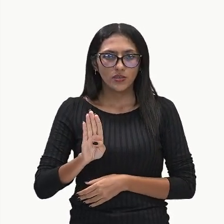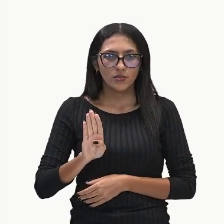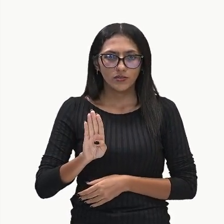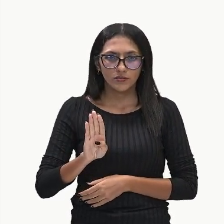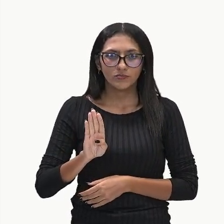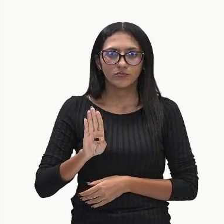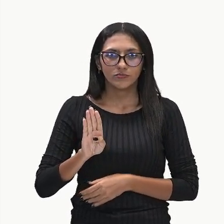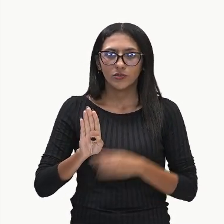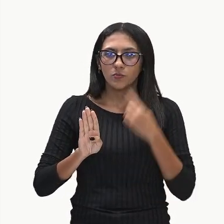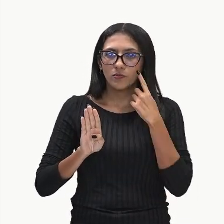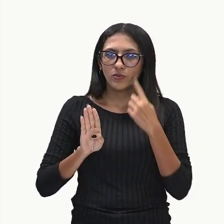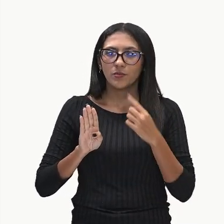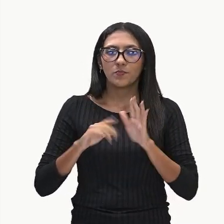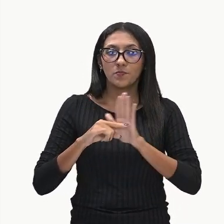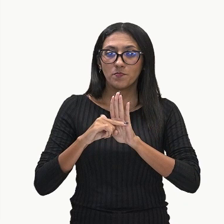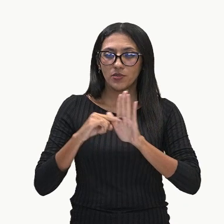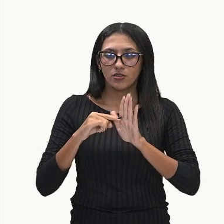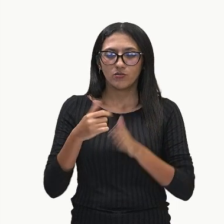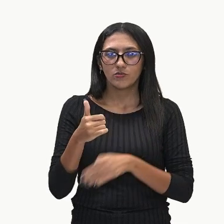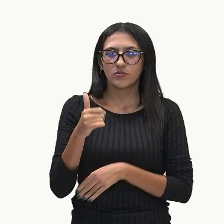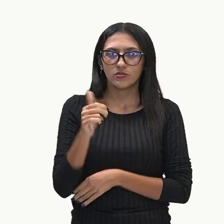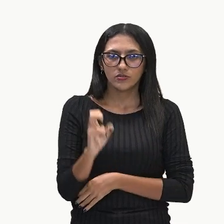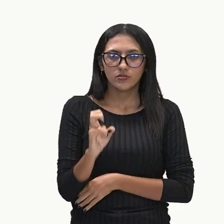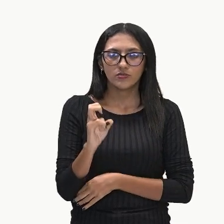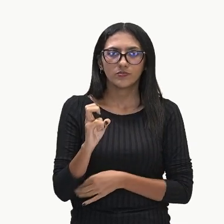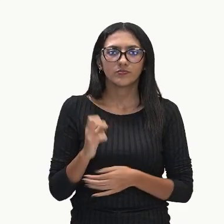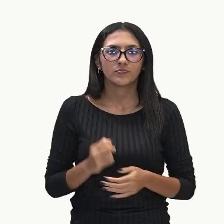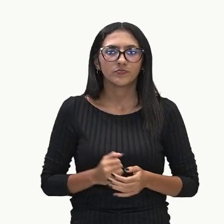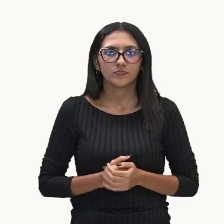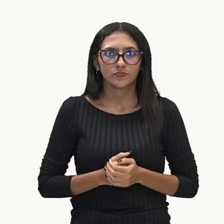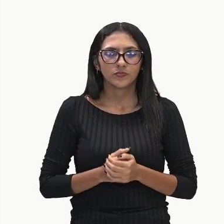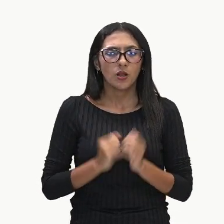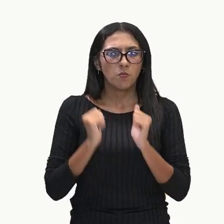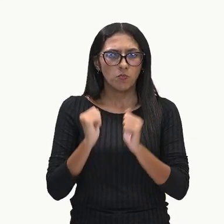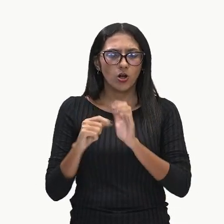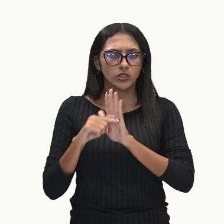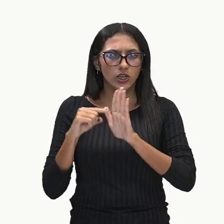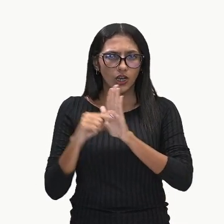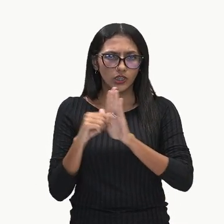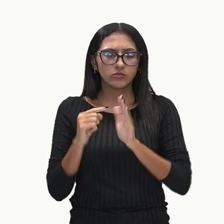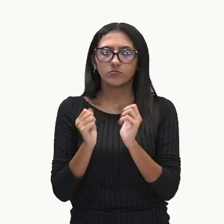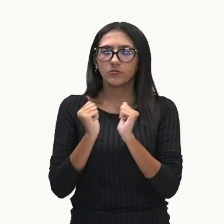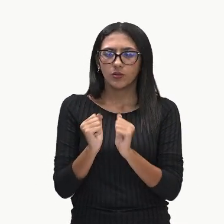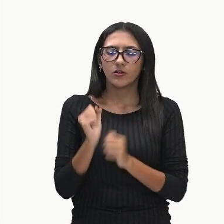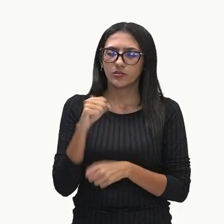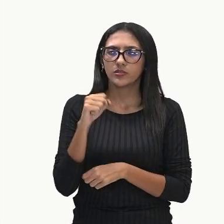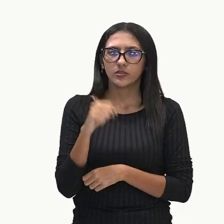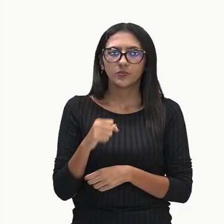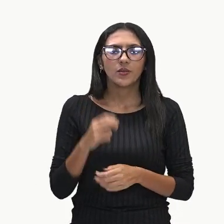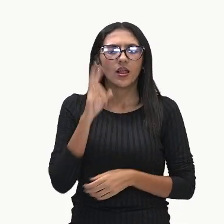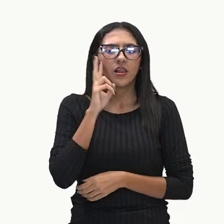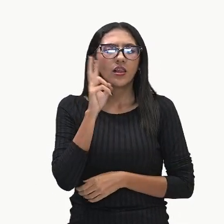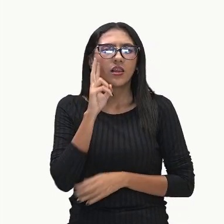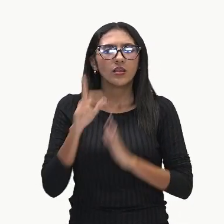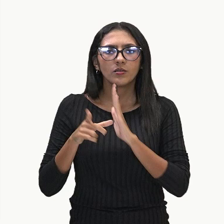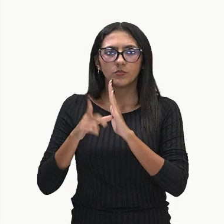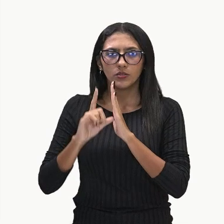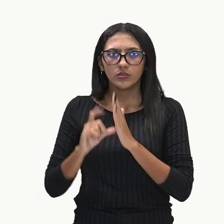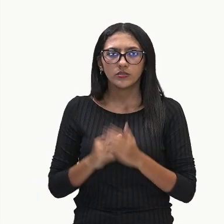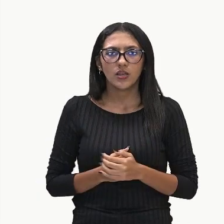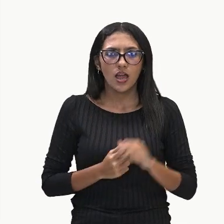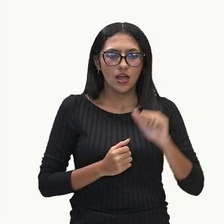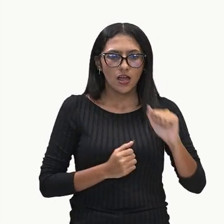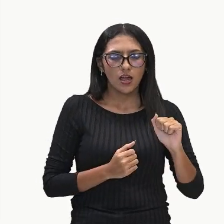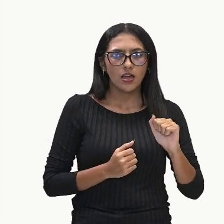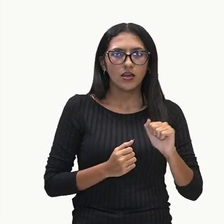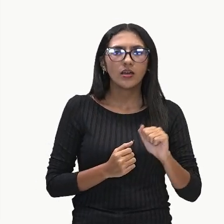b? Menos 15. Pode ser negativo, professora? Sim. Pode ser sim. Lembra que eu falei que a, b são